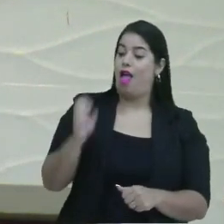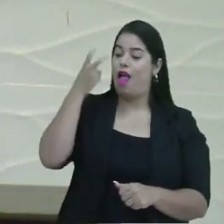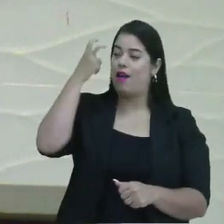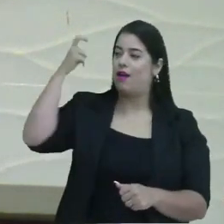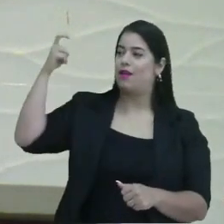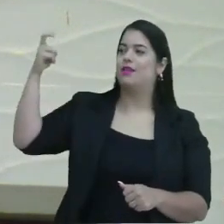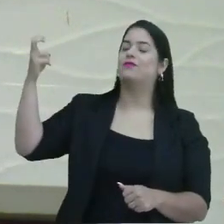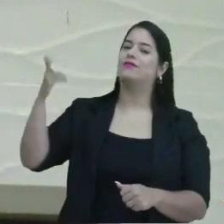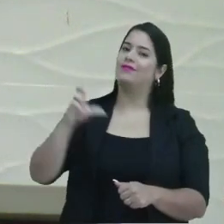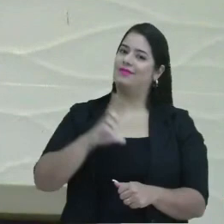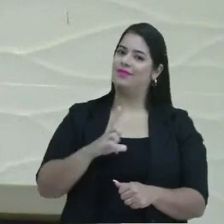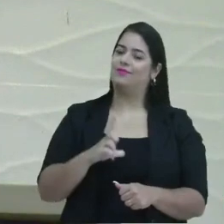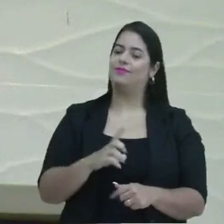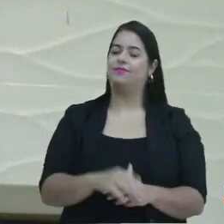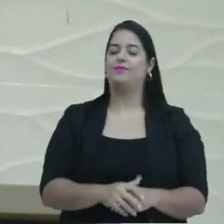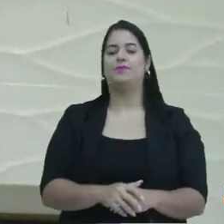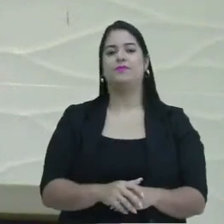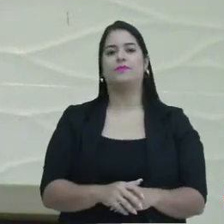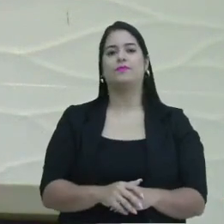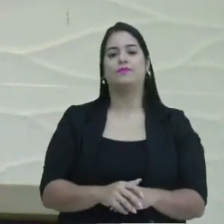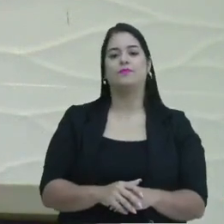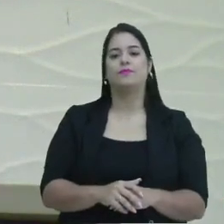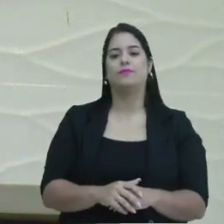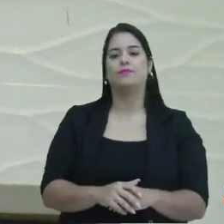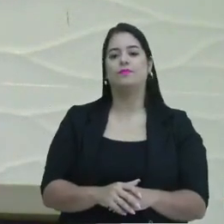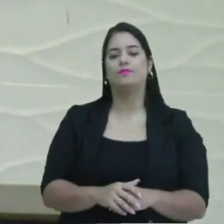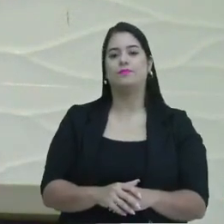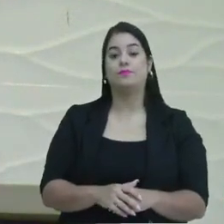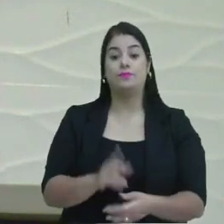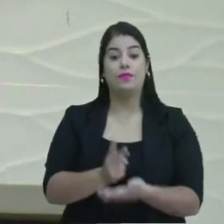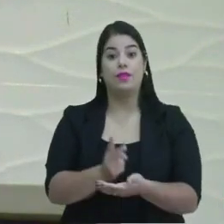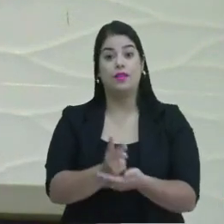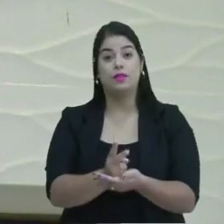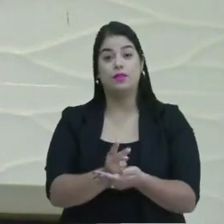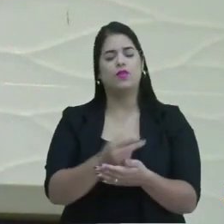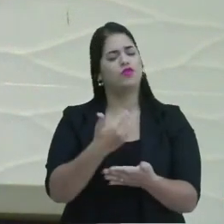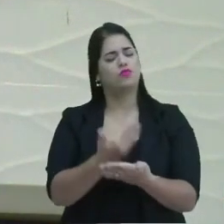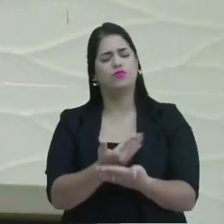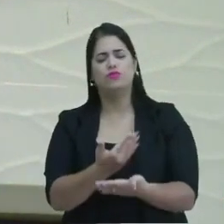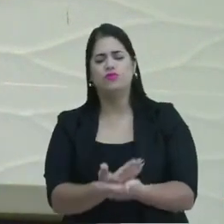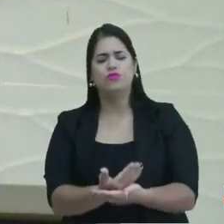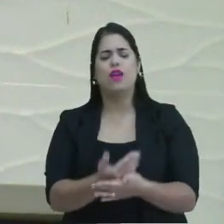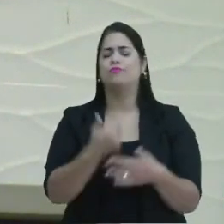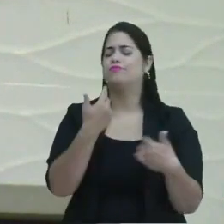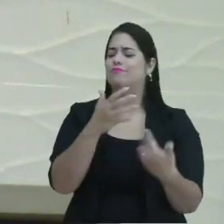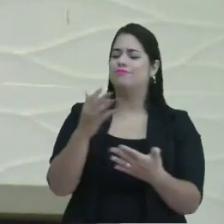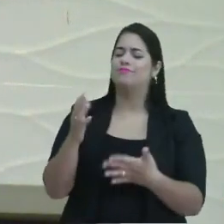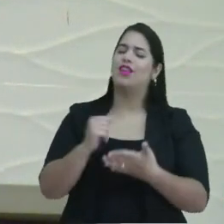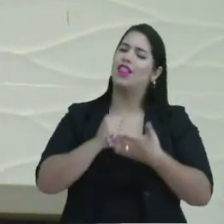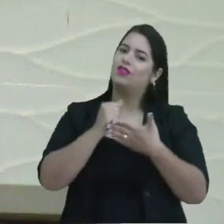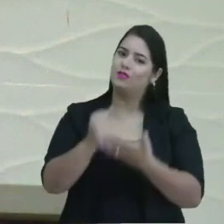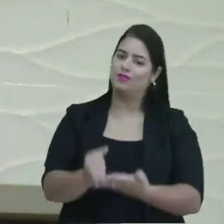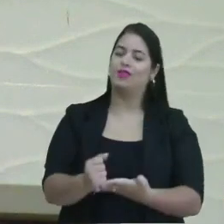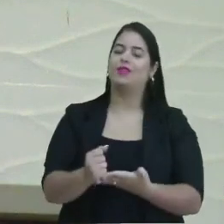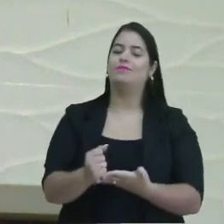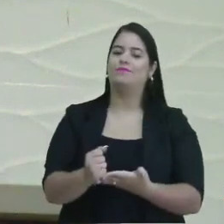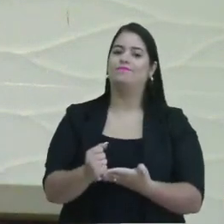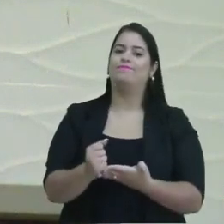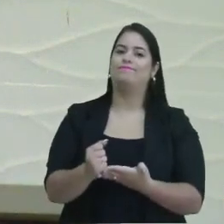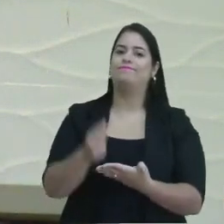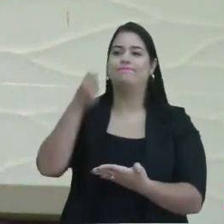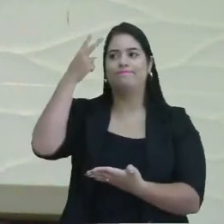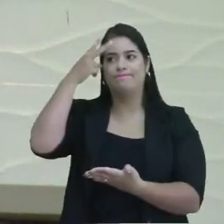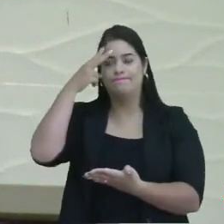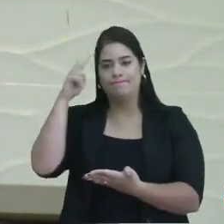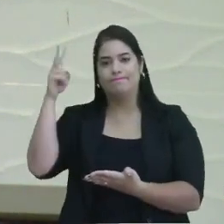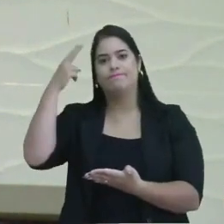Enfim, temos que cada vez mais nos aprofundar, parabenizar, enaltecer e apoiar ações nesse sentido que venha,